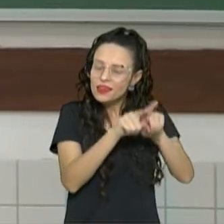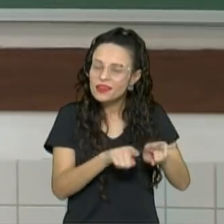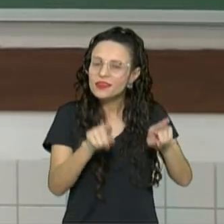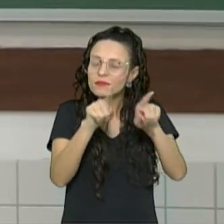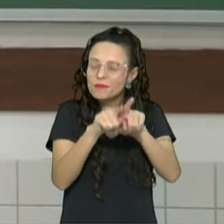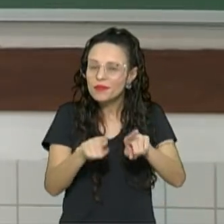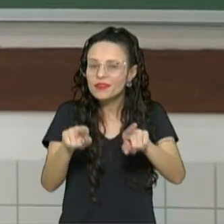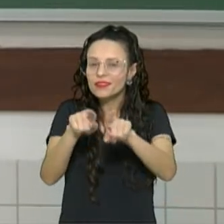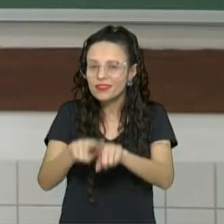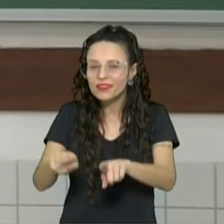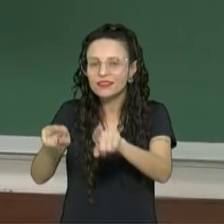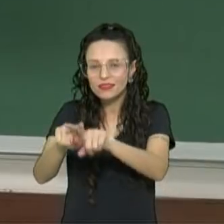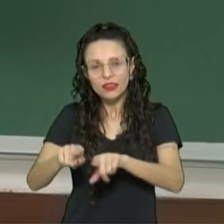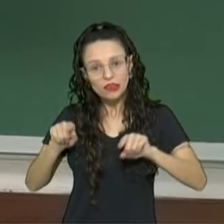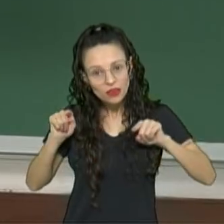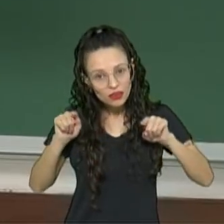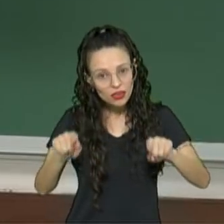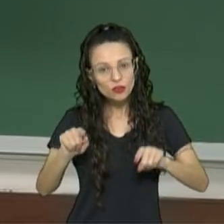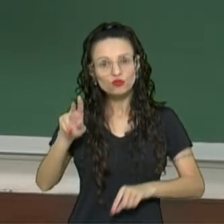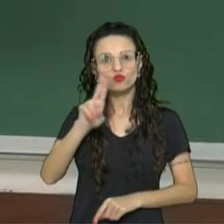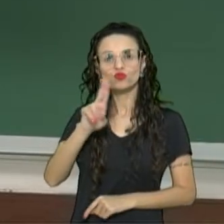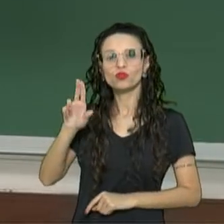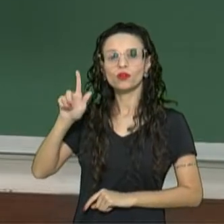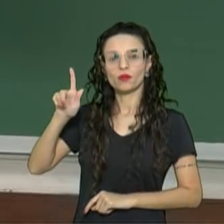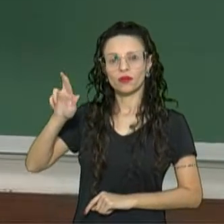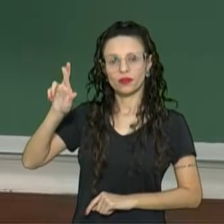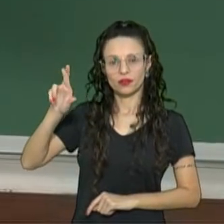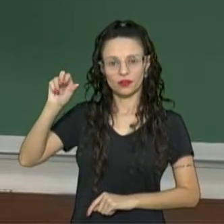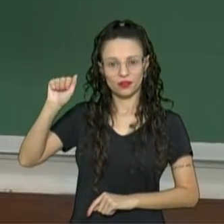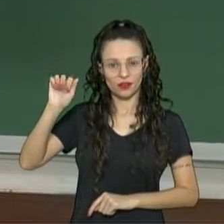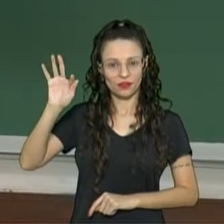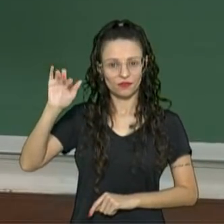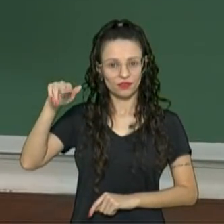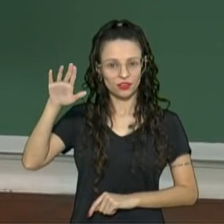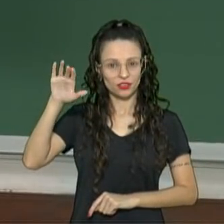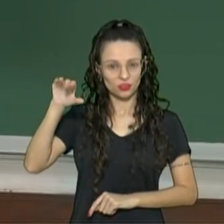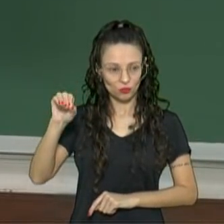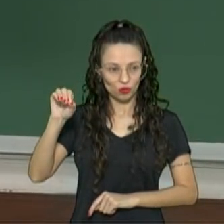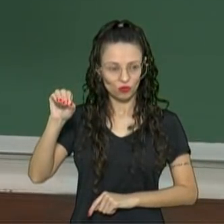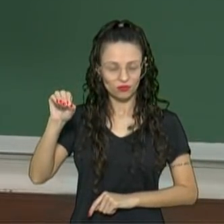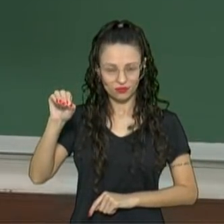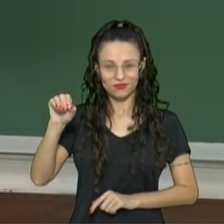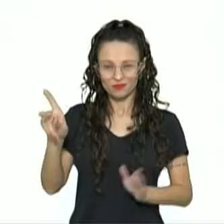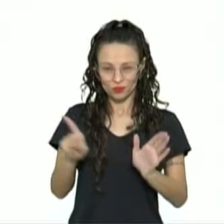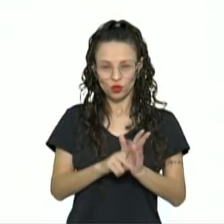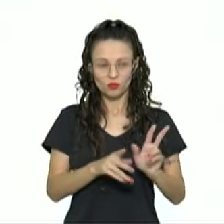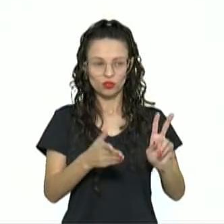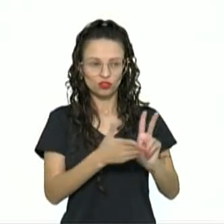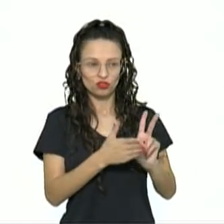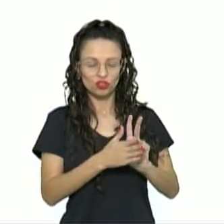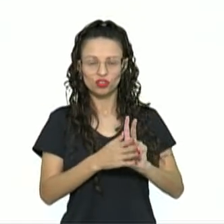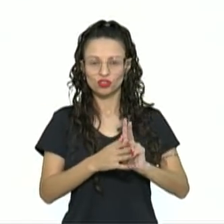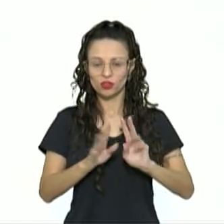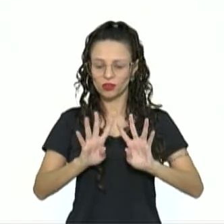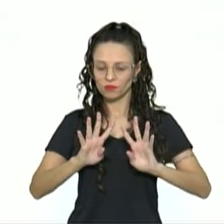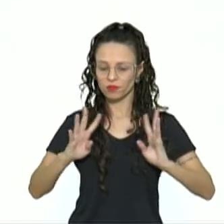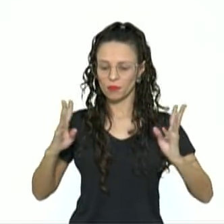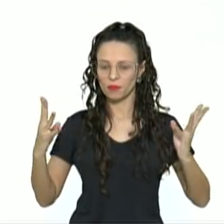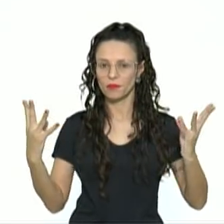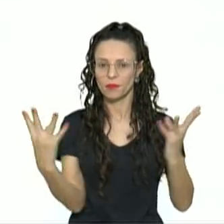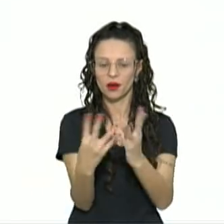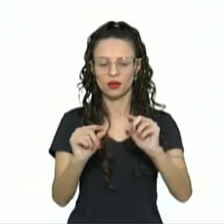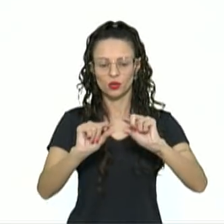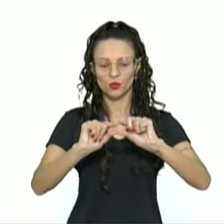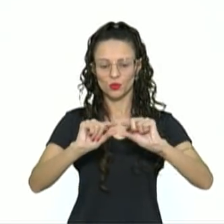né? Então, esse é o grafismo indígena. Vai aparecer aqui, ó, na cestaria, né, toda a cestaria está